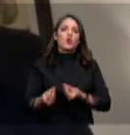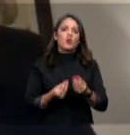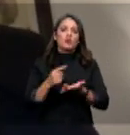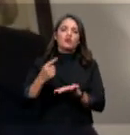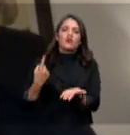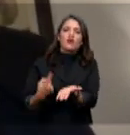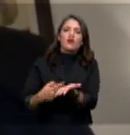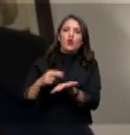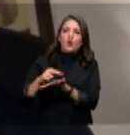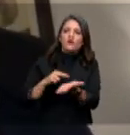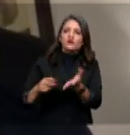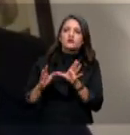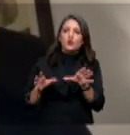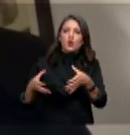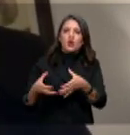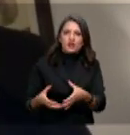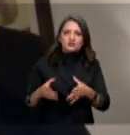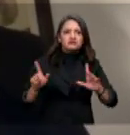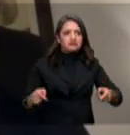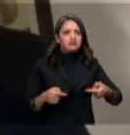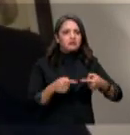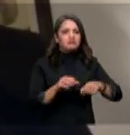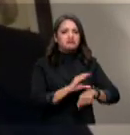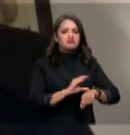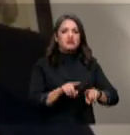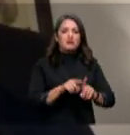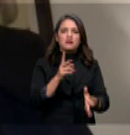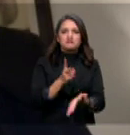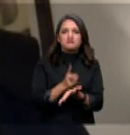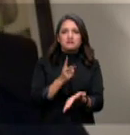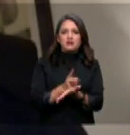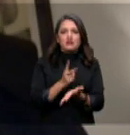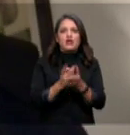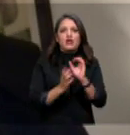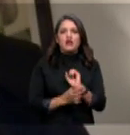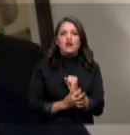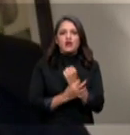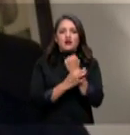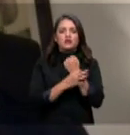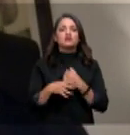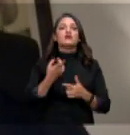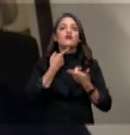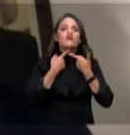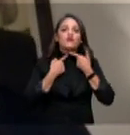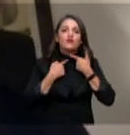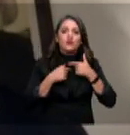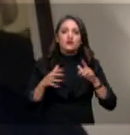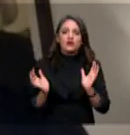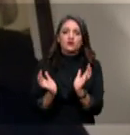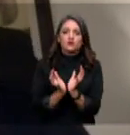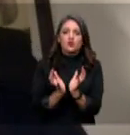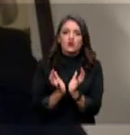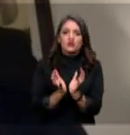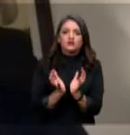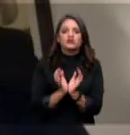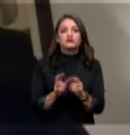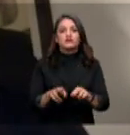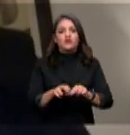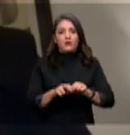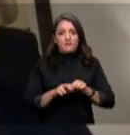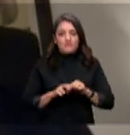dos acordos coletivos, bem como a prevalência que se deve garantir à vontade coletiva a partir do